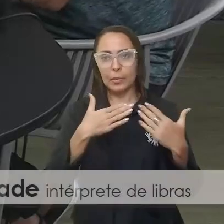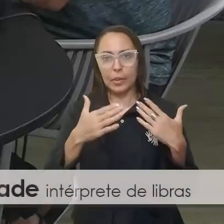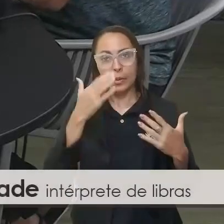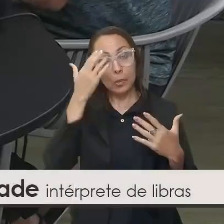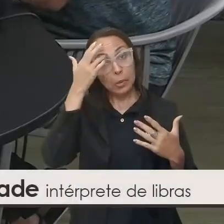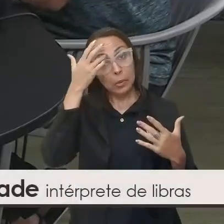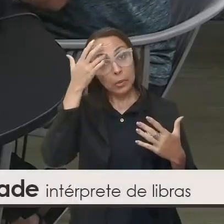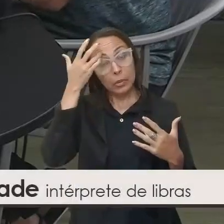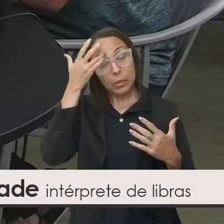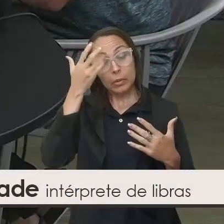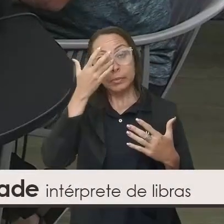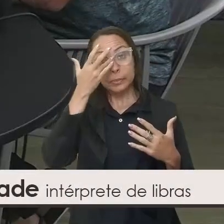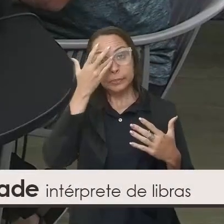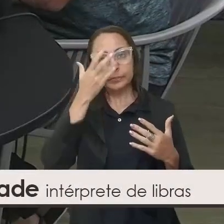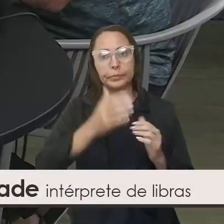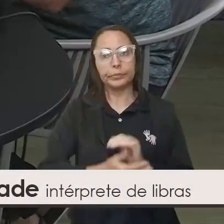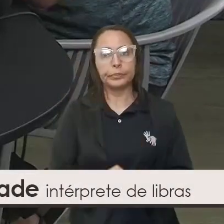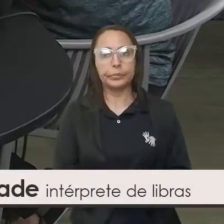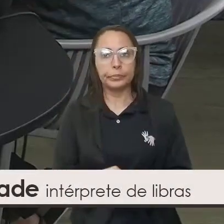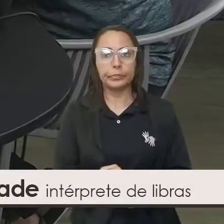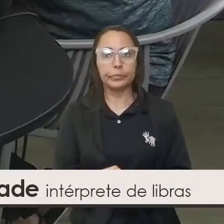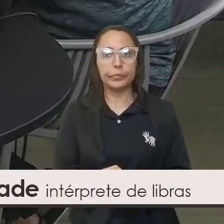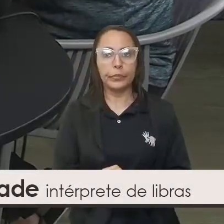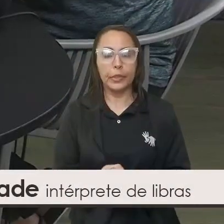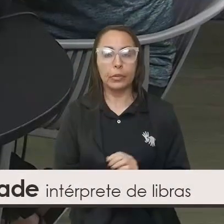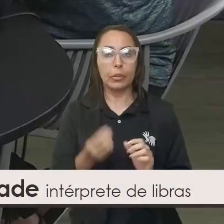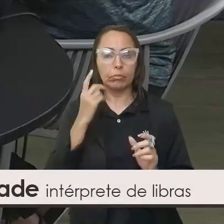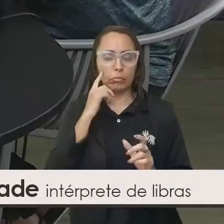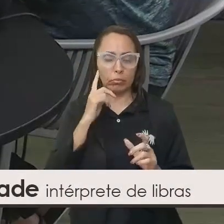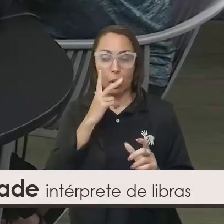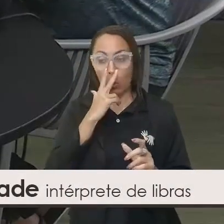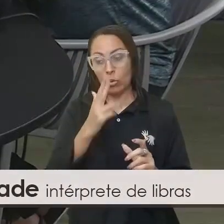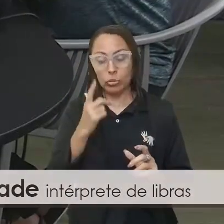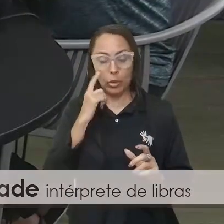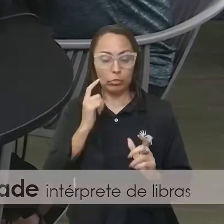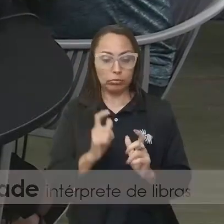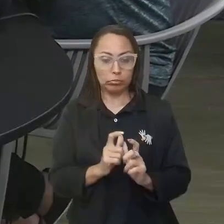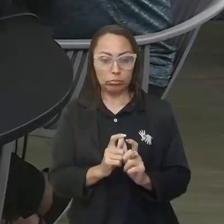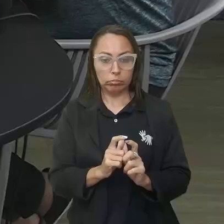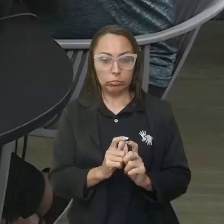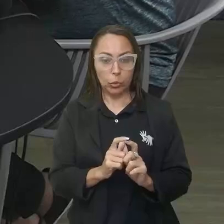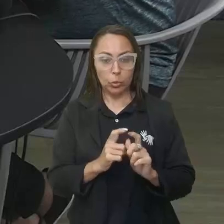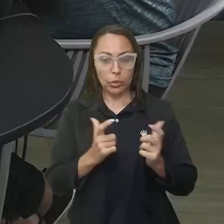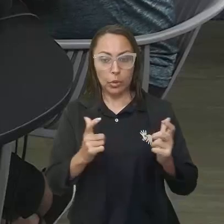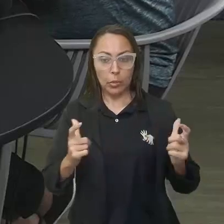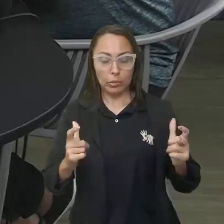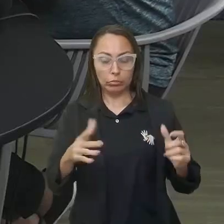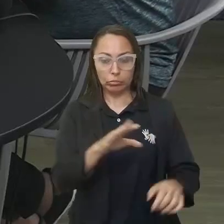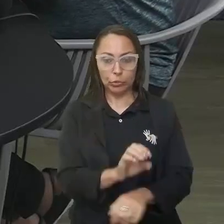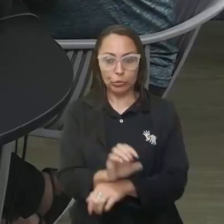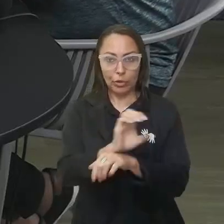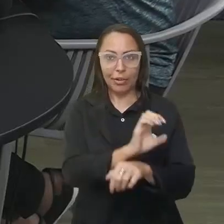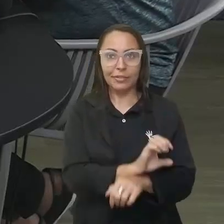bate-papo. Eu acho que é o tamanho do Estado. Porque nós temos... eu vou sempre falar